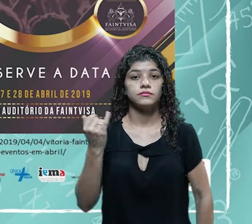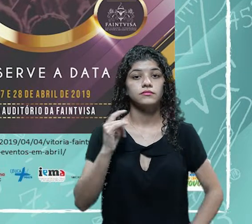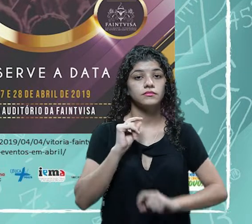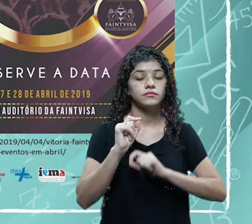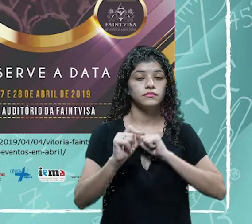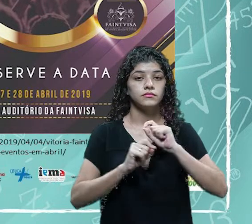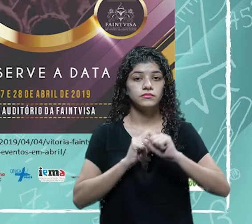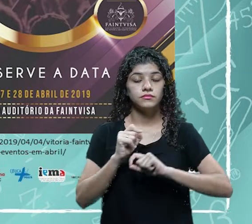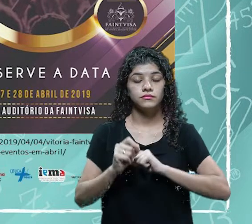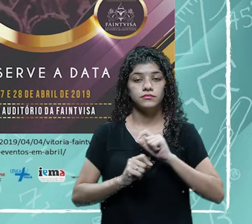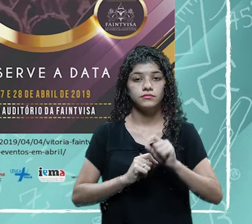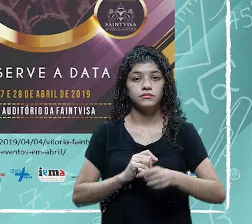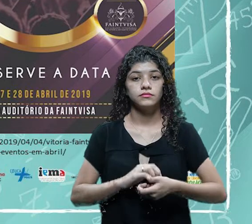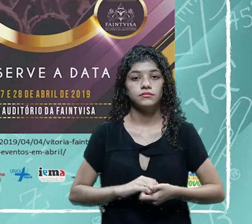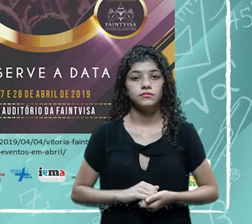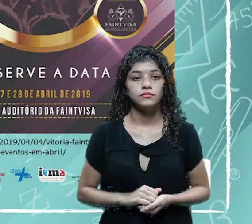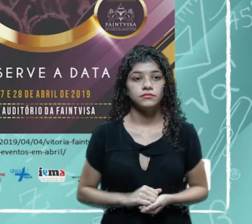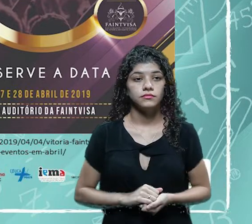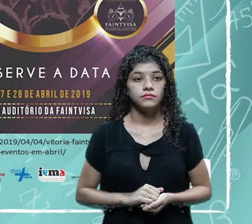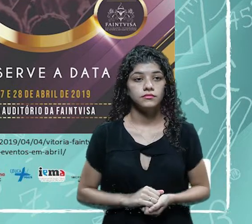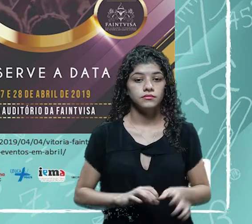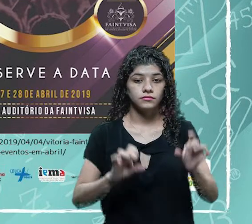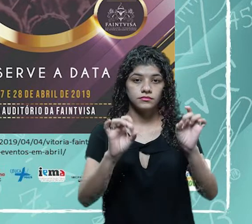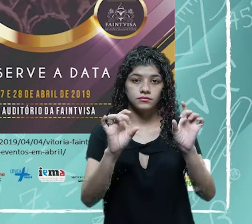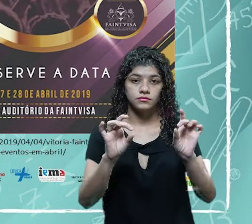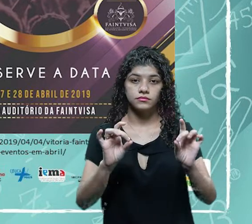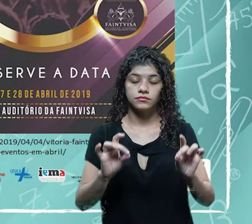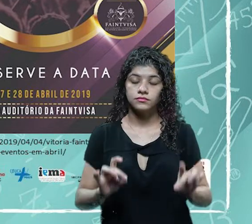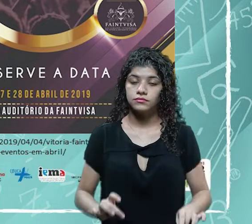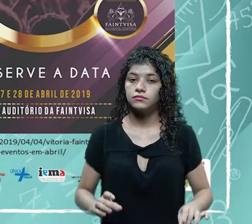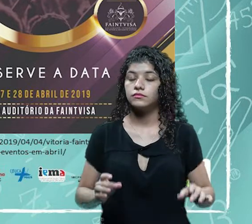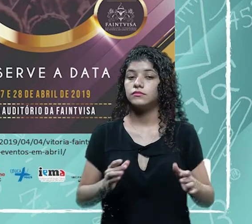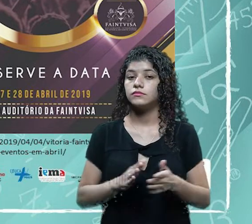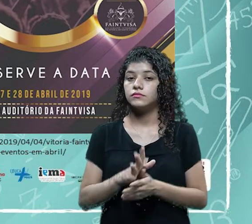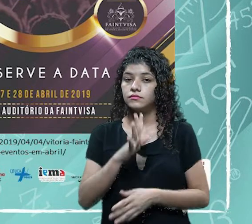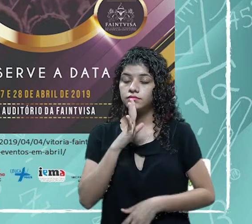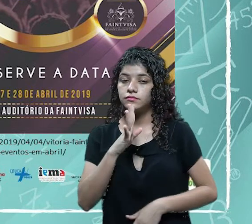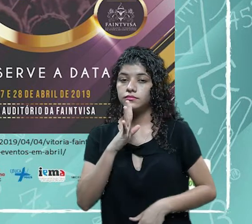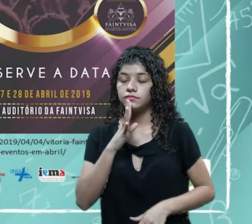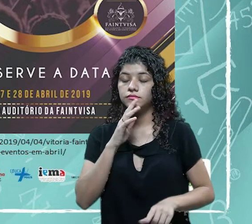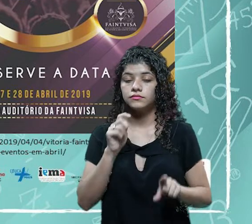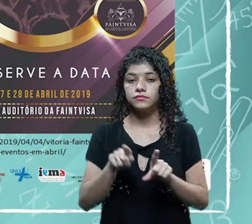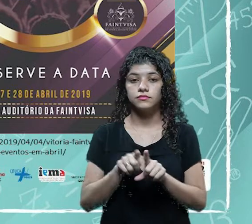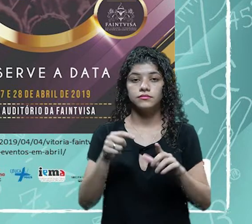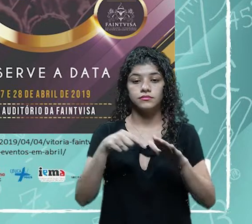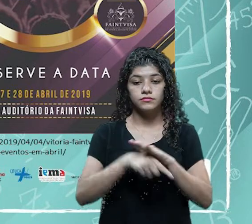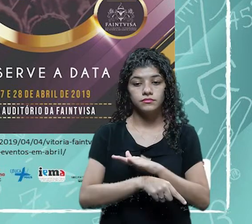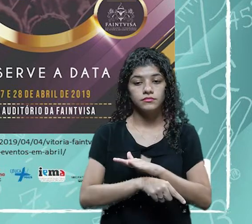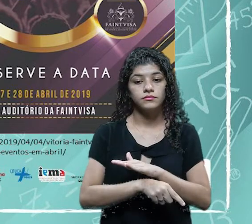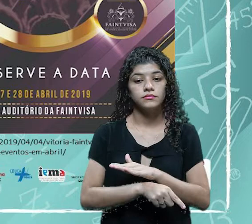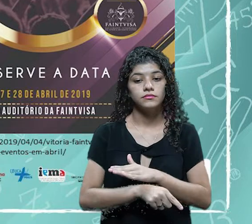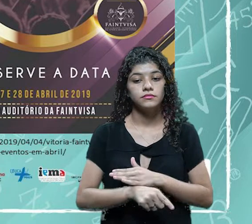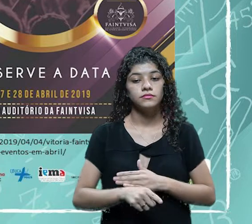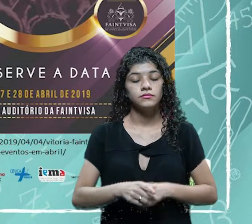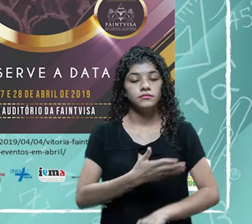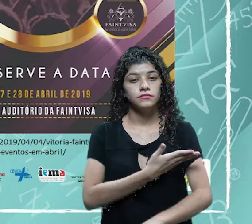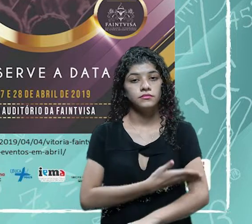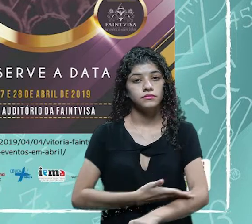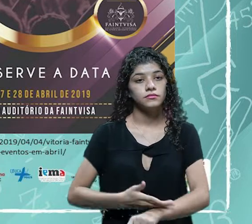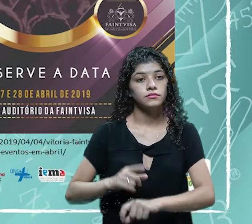e se lidar com essa especificidade né conhecer um pouco então eles costumam